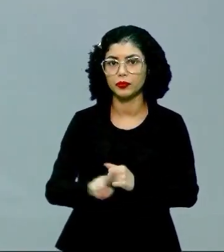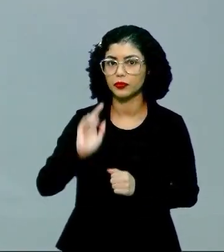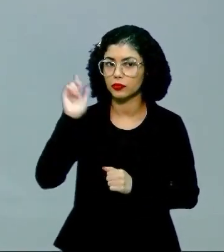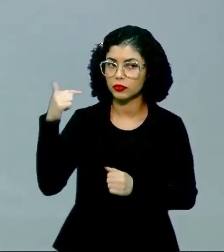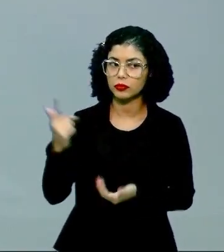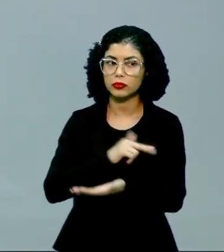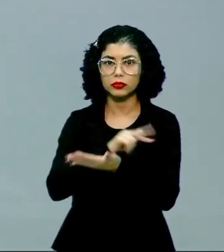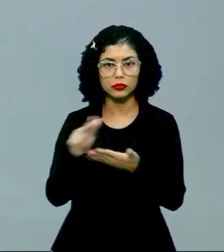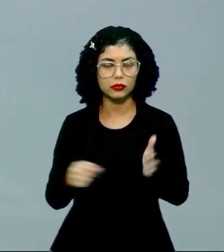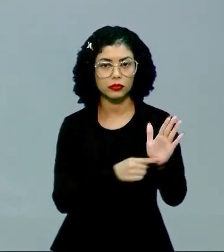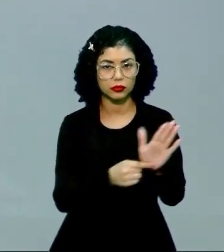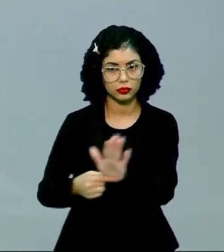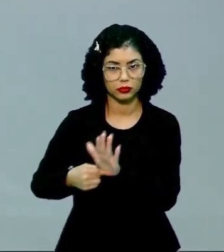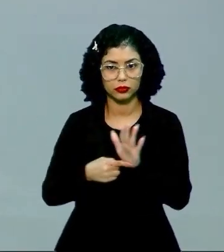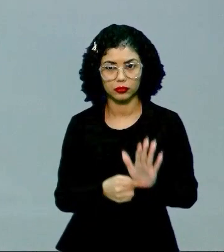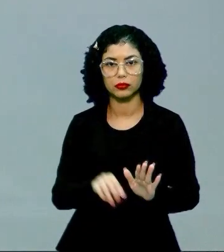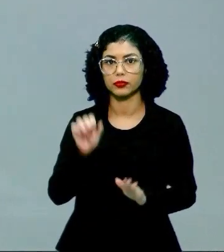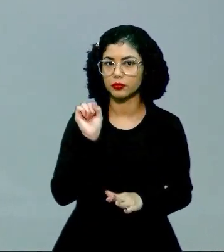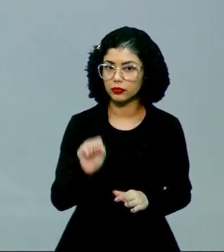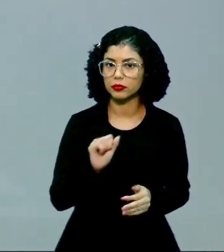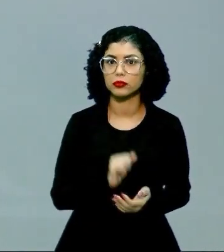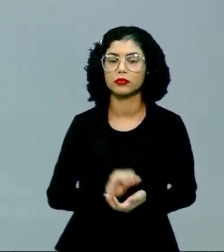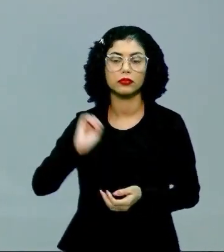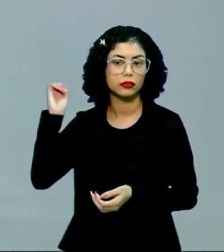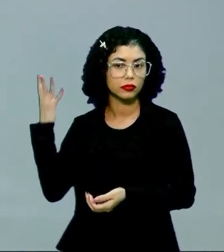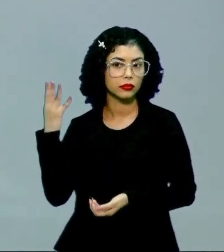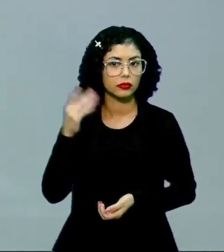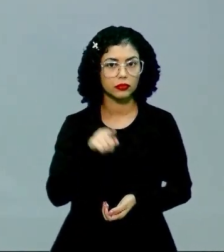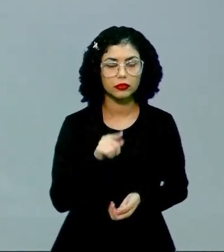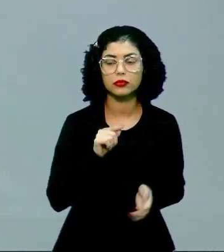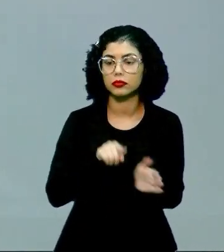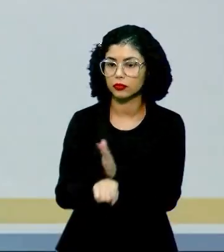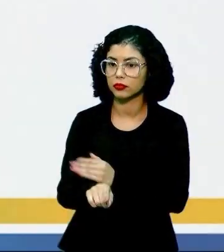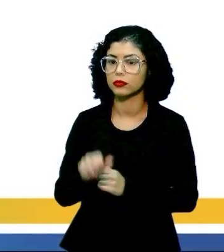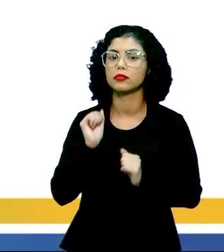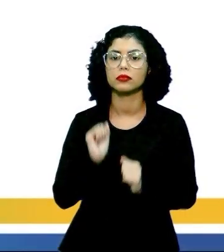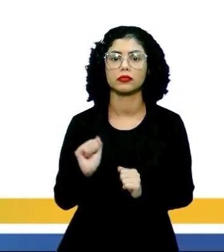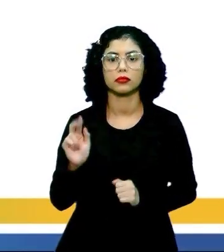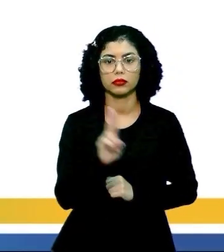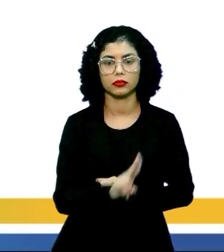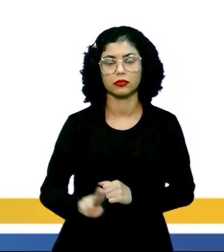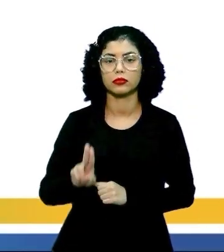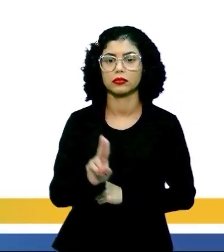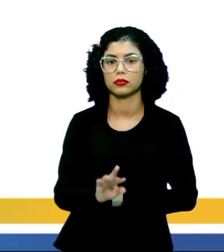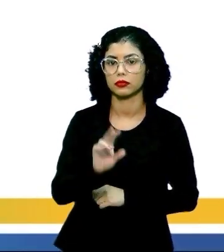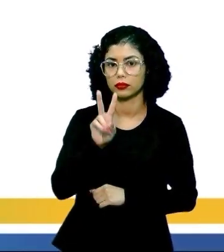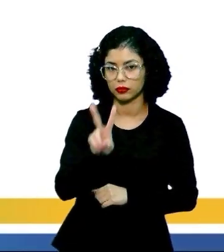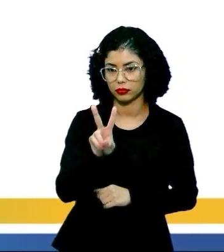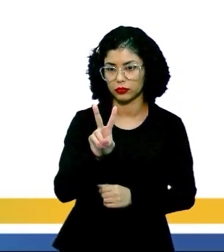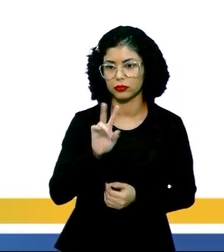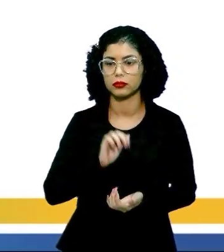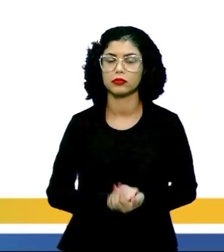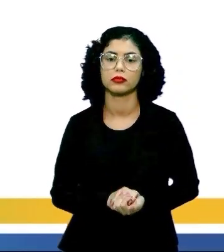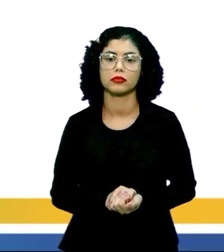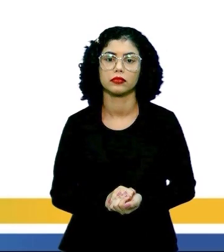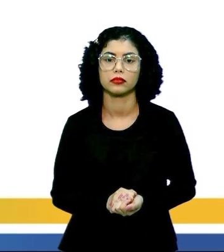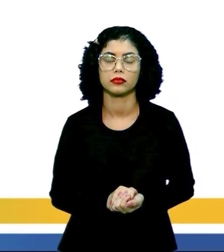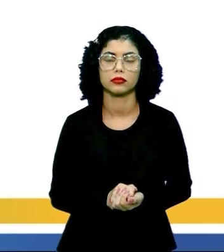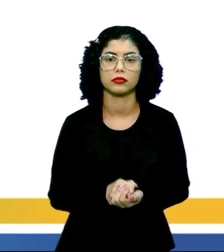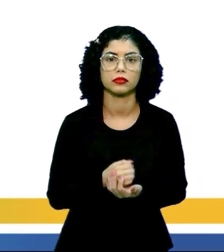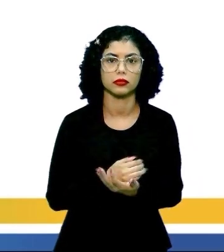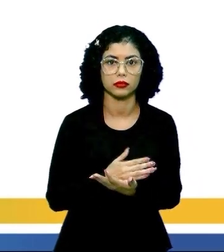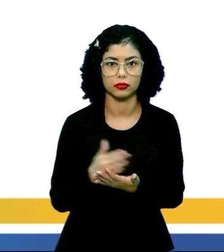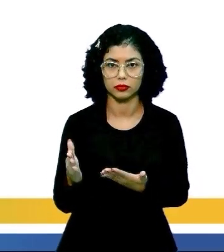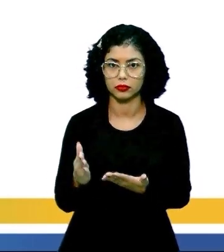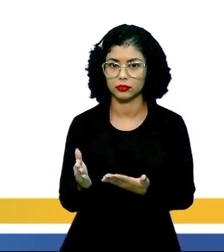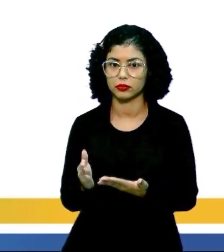variáveis para representar esse s no caso aqui dessa questão estamos utilizando a letra V Então estô me referindo a